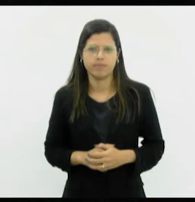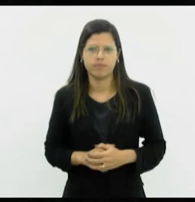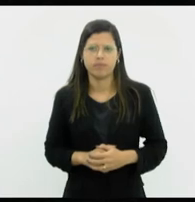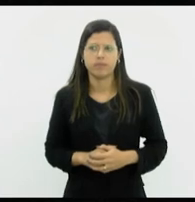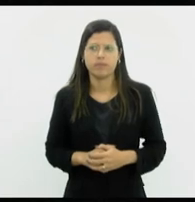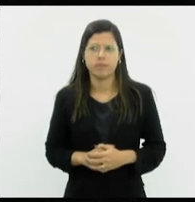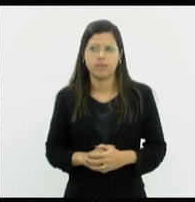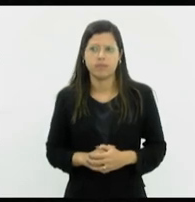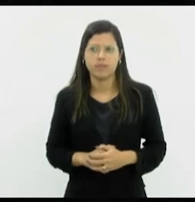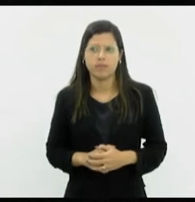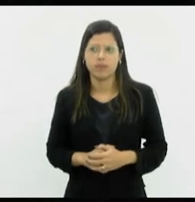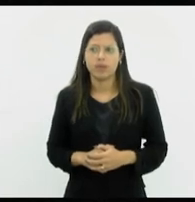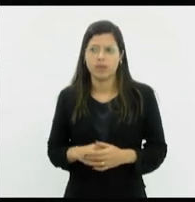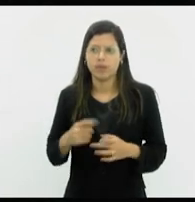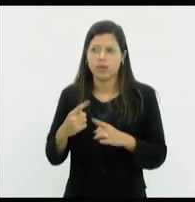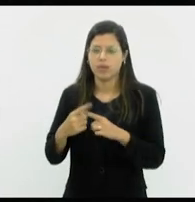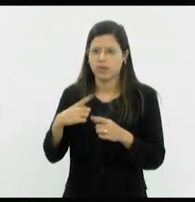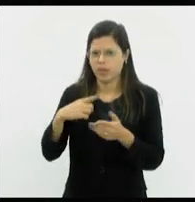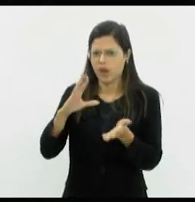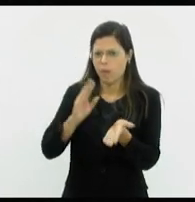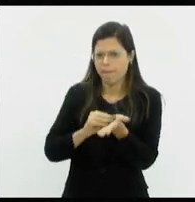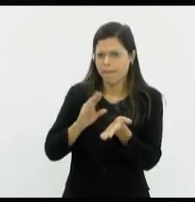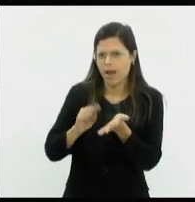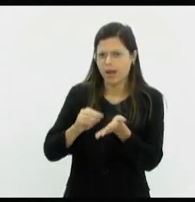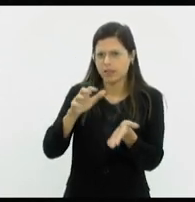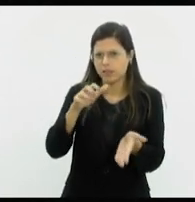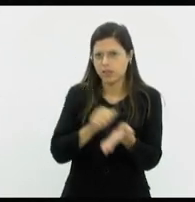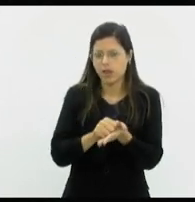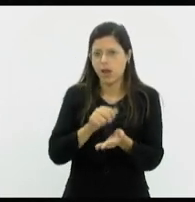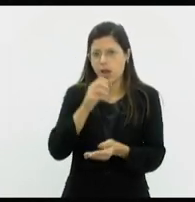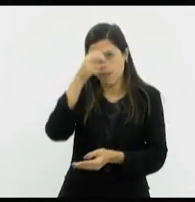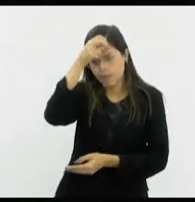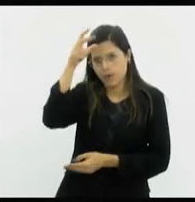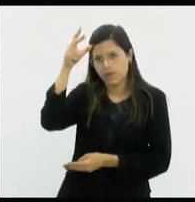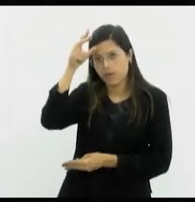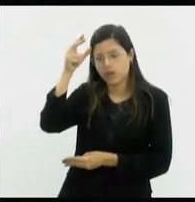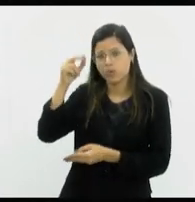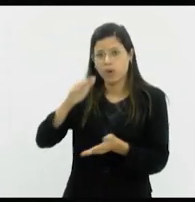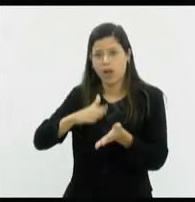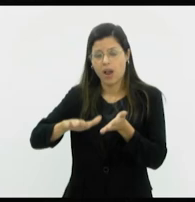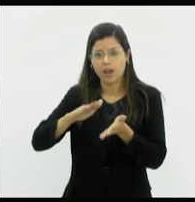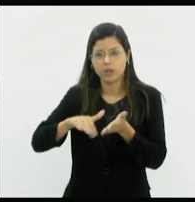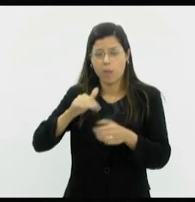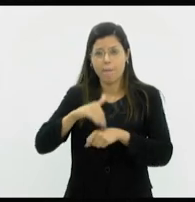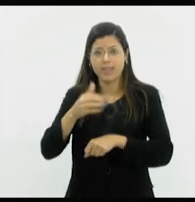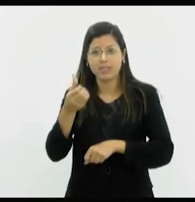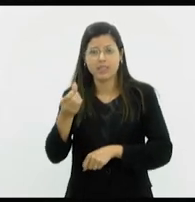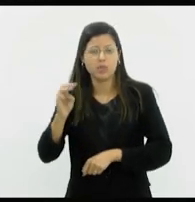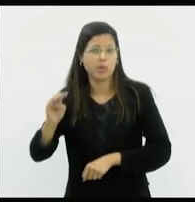Por adesão a uma ata de registro, a prefeitura gastou mais de 6 milhões e não entregou.